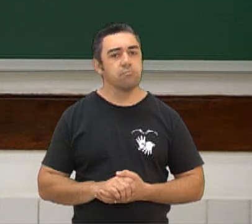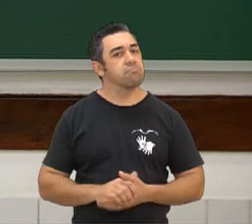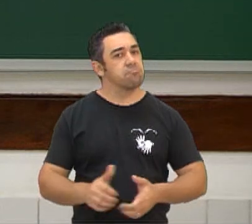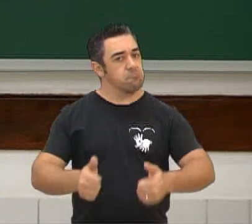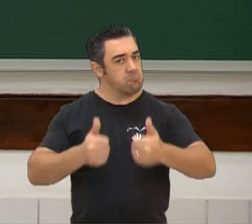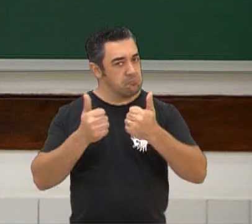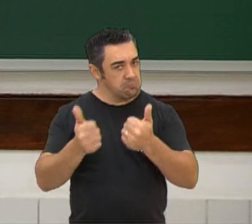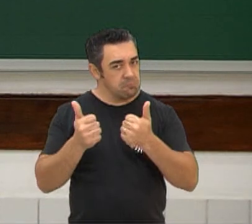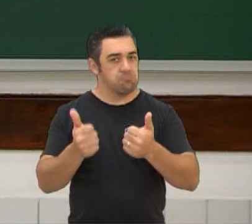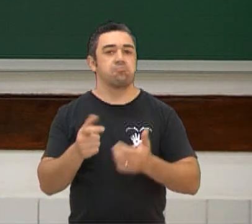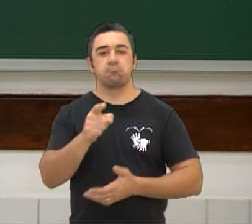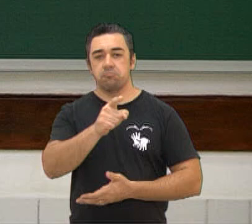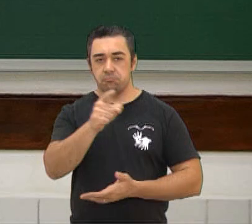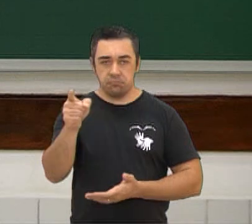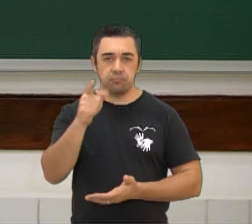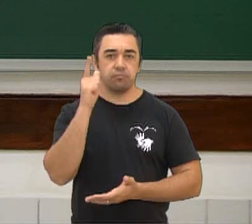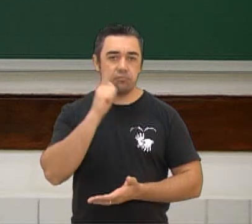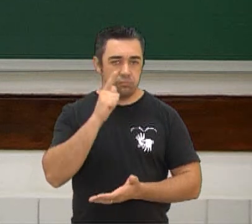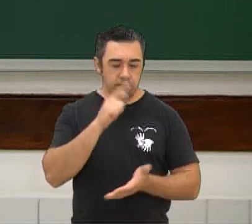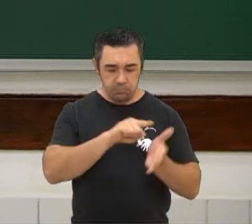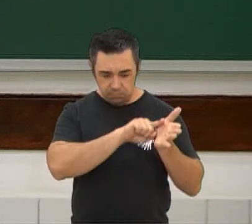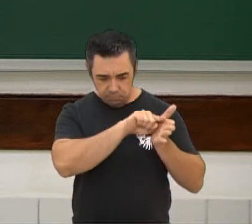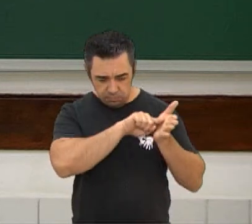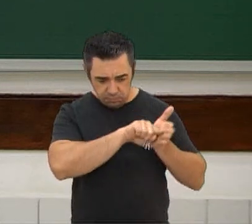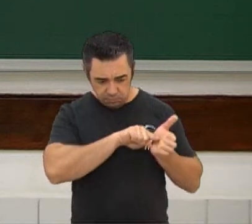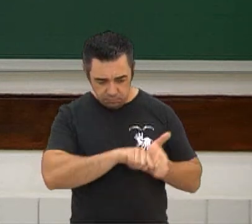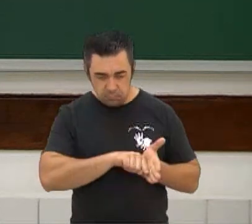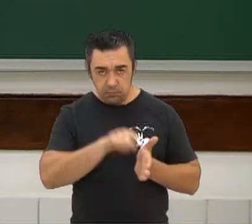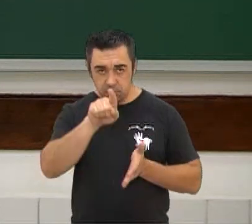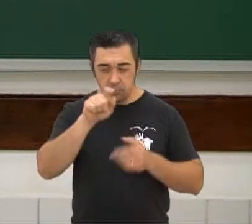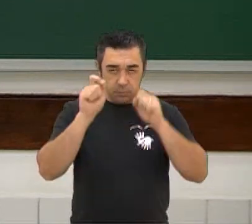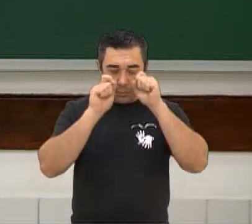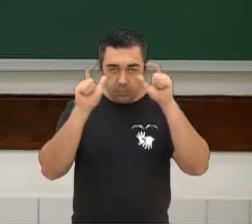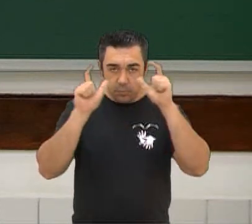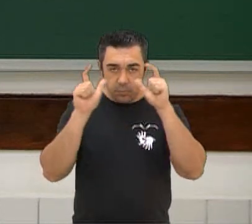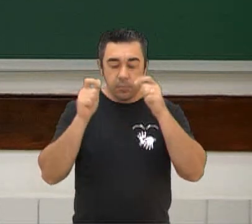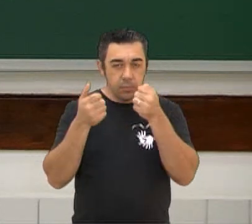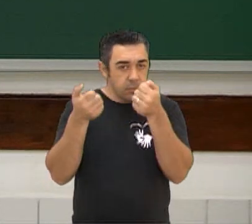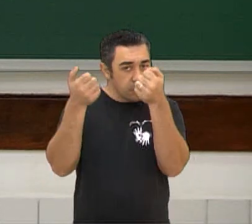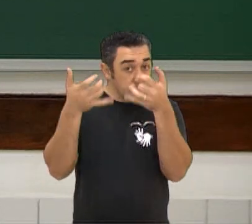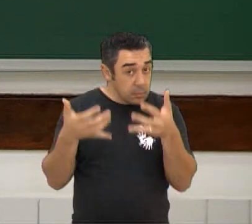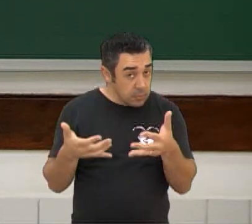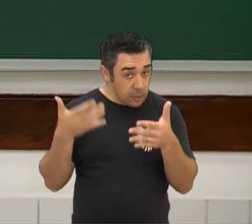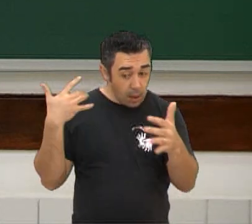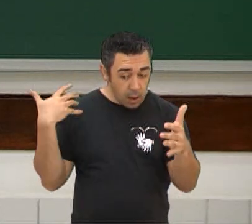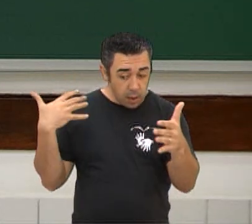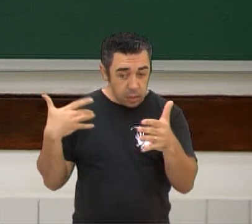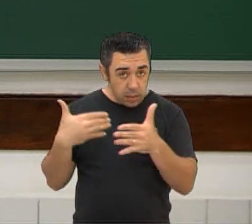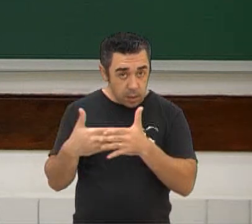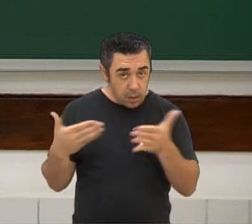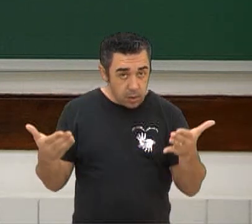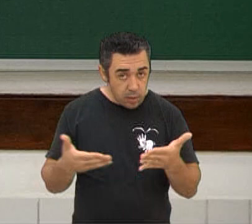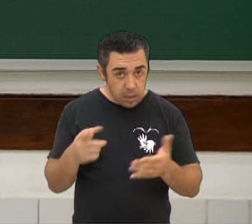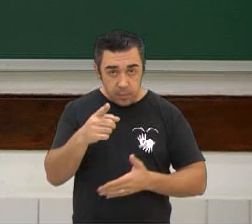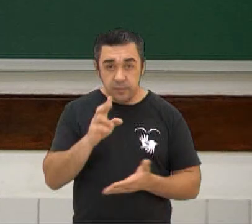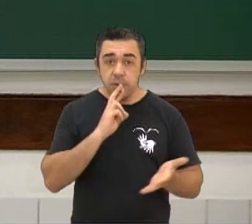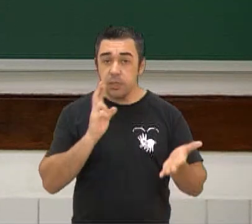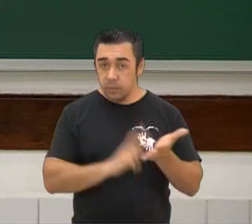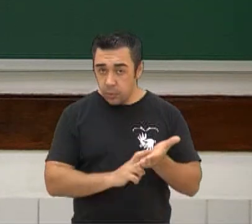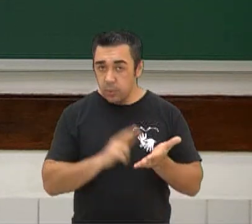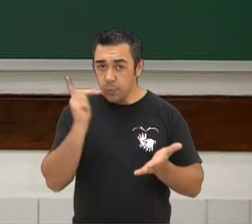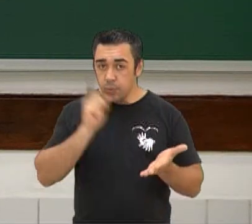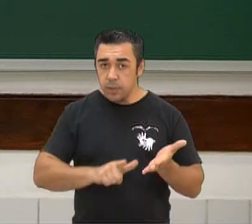Muito bem, espero que você tenha conseguido pesquisar ou ter prestado atenção no que foi dito até agora para bem responder essa